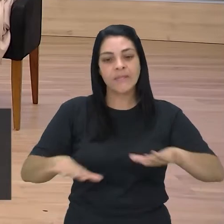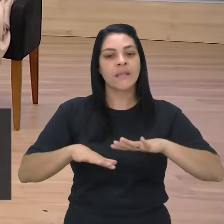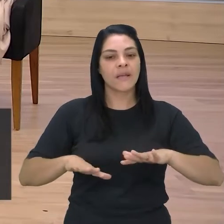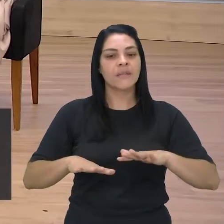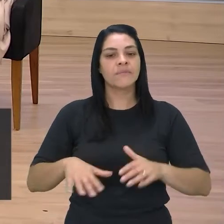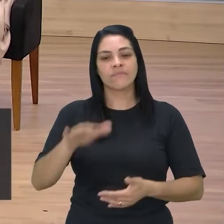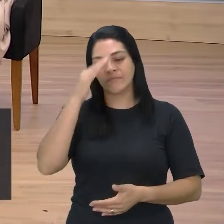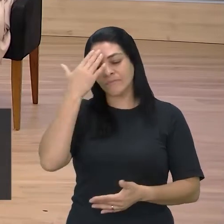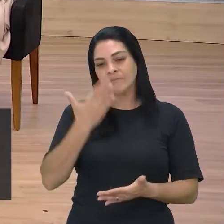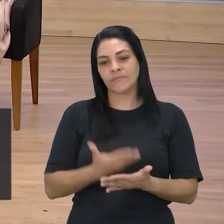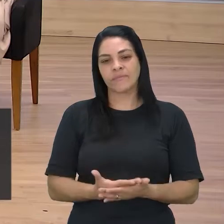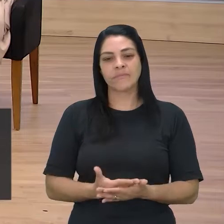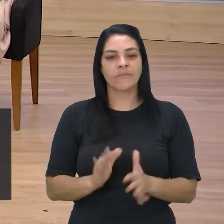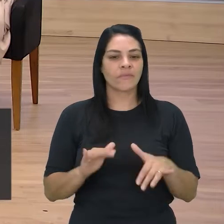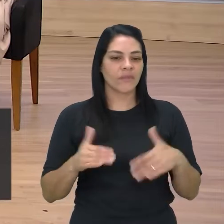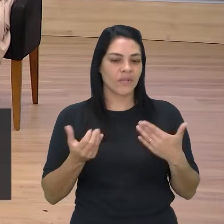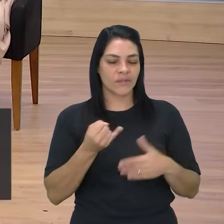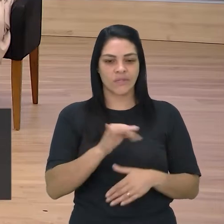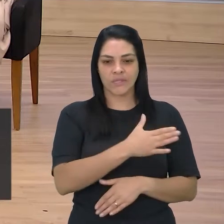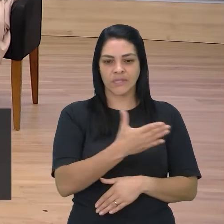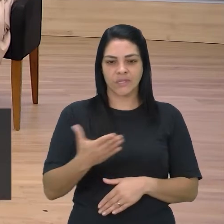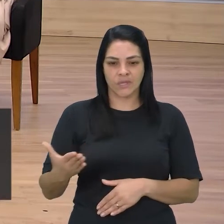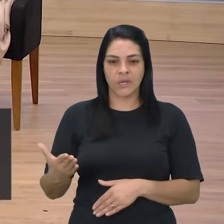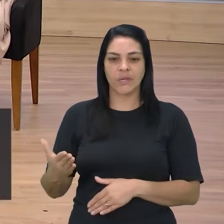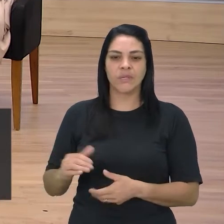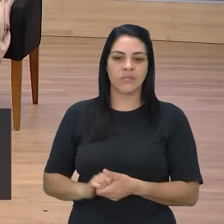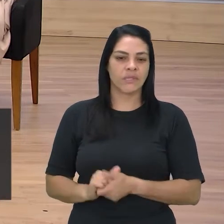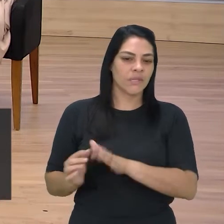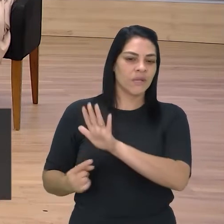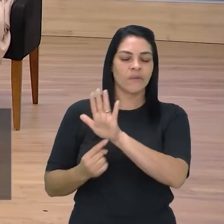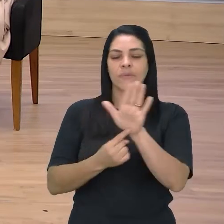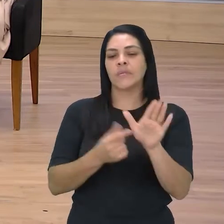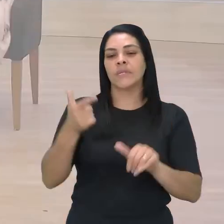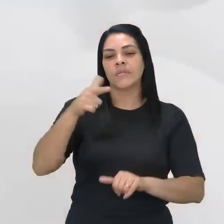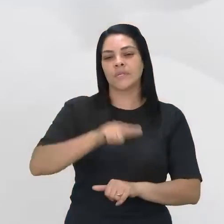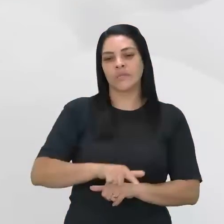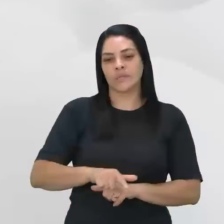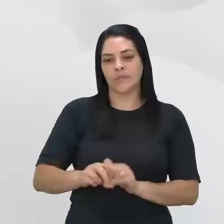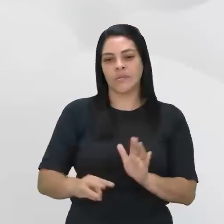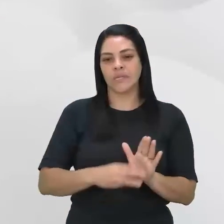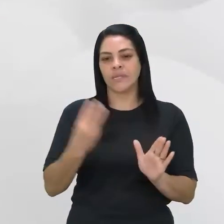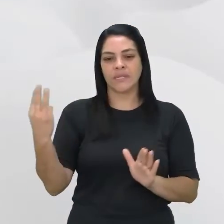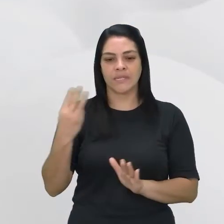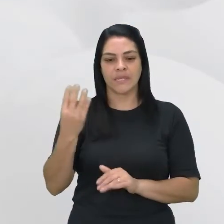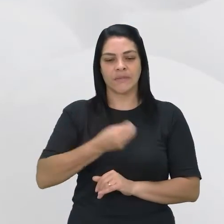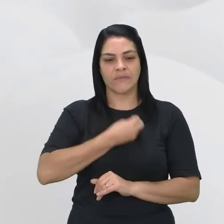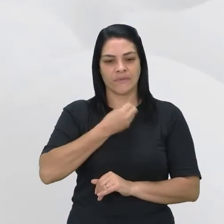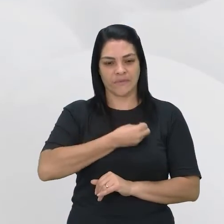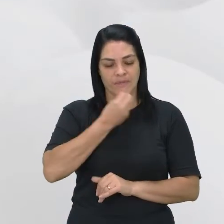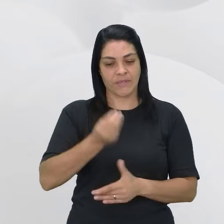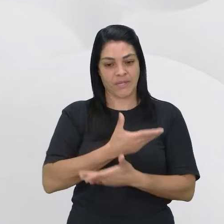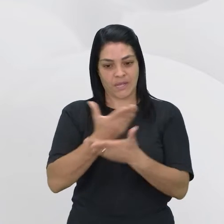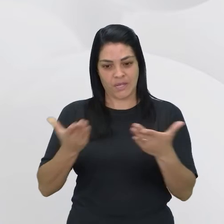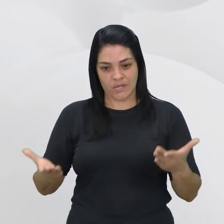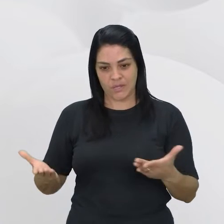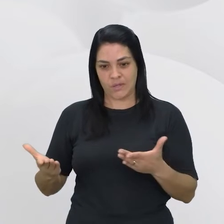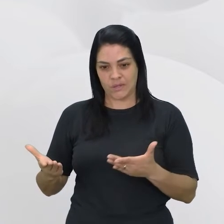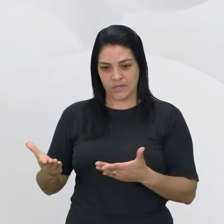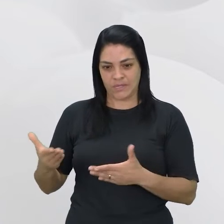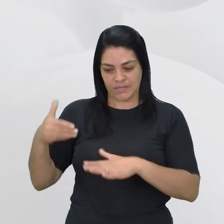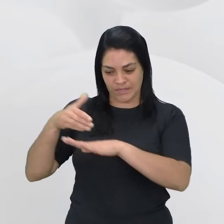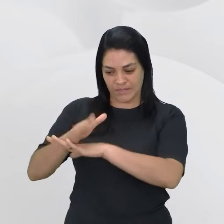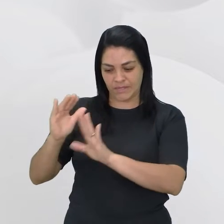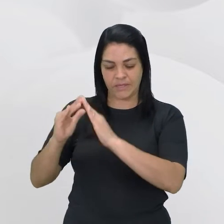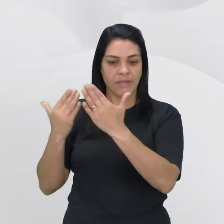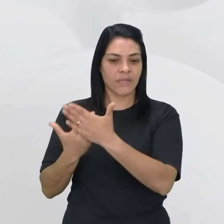certeza, Andréia. Então, olha, se a gente voltar, né, para apresentar a terceira vivência de quando nós estamos na escola,